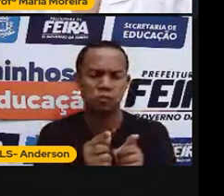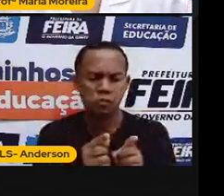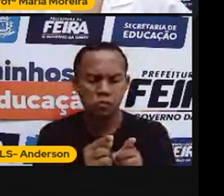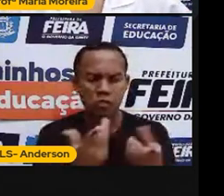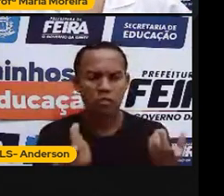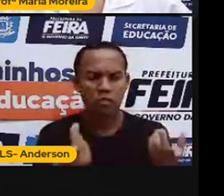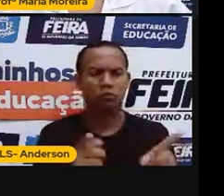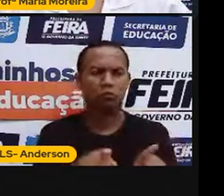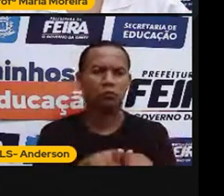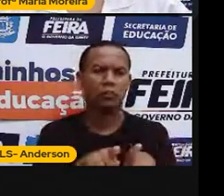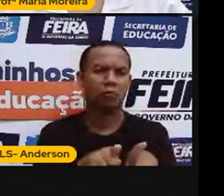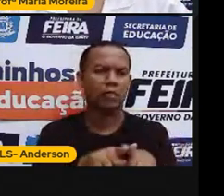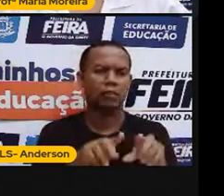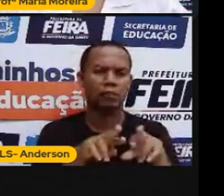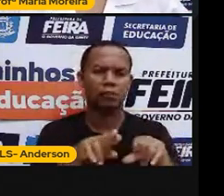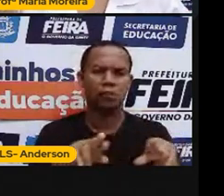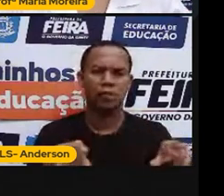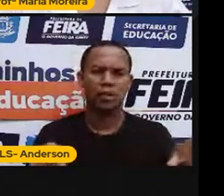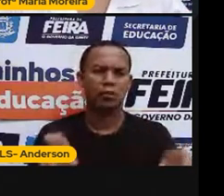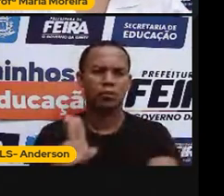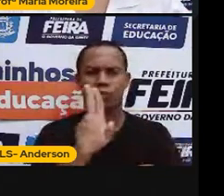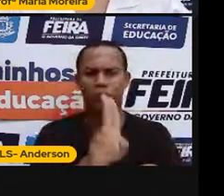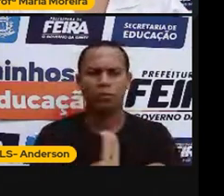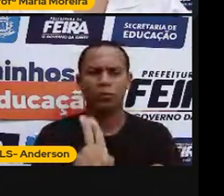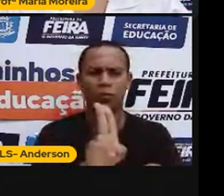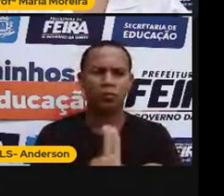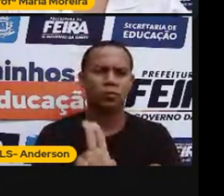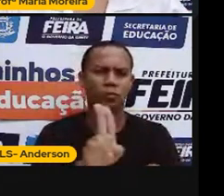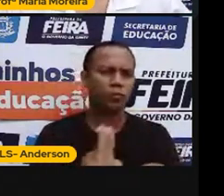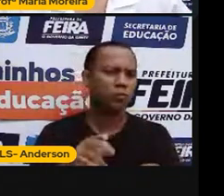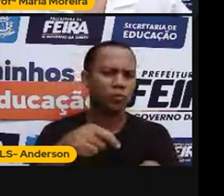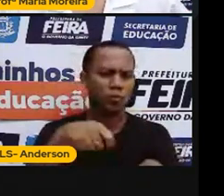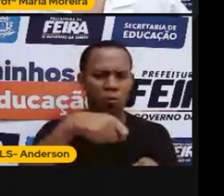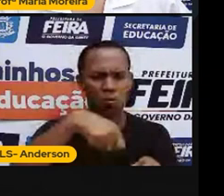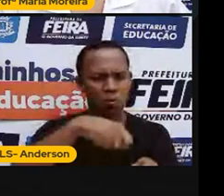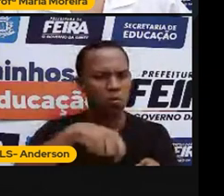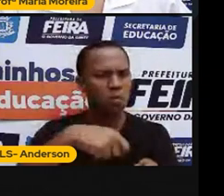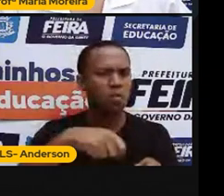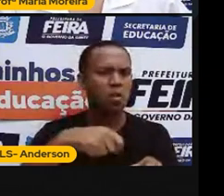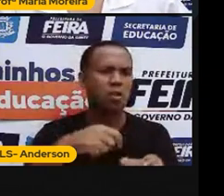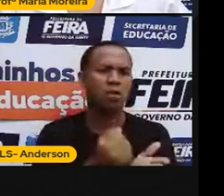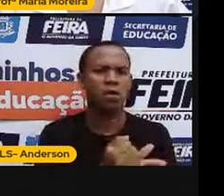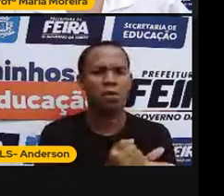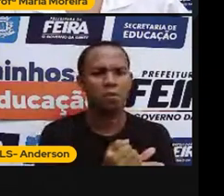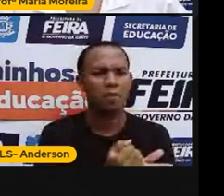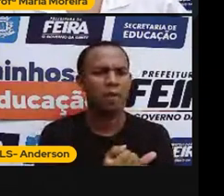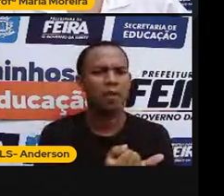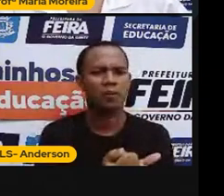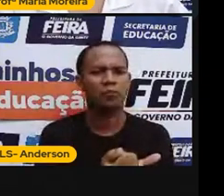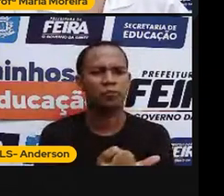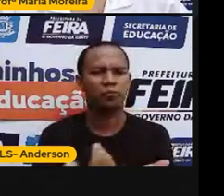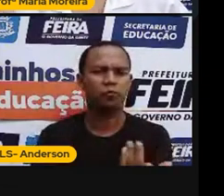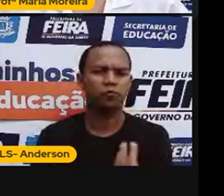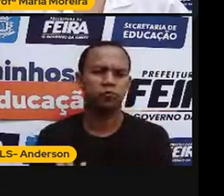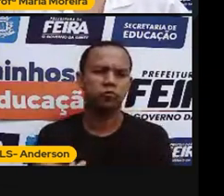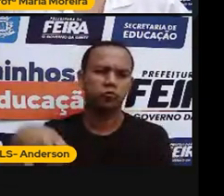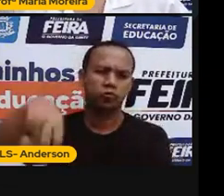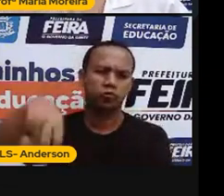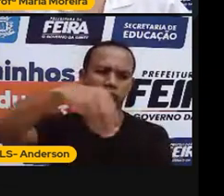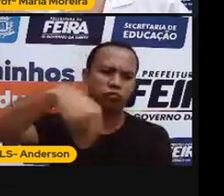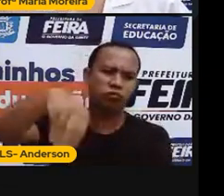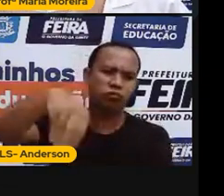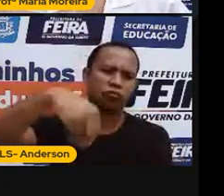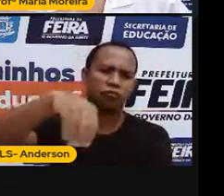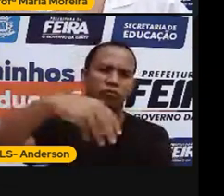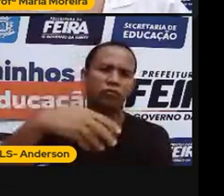encorpada, que utiliza tanto na comida, quanto para remédio, para chá, para infusão. Infusão, a gente pega essas